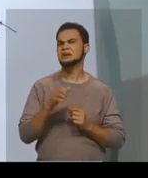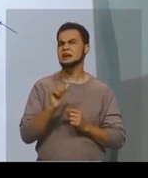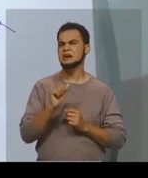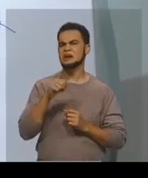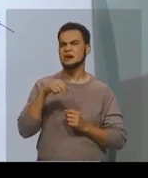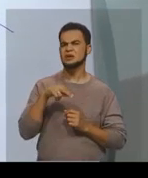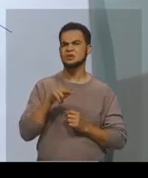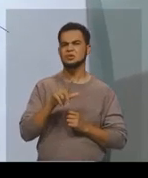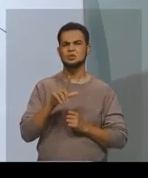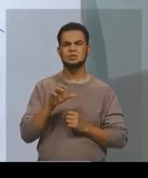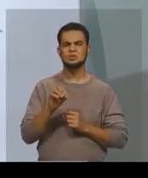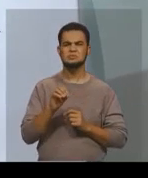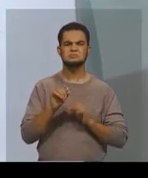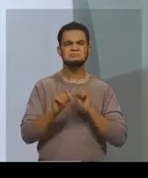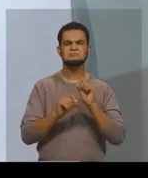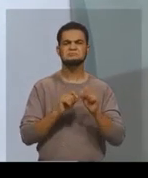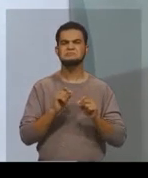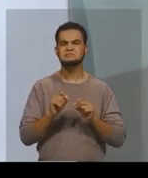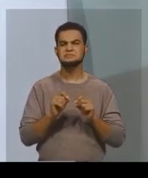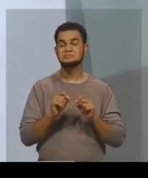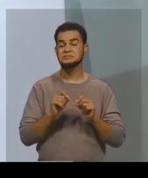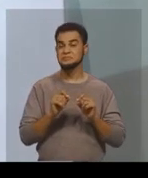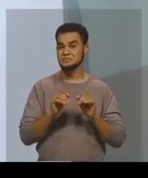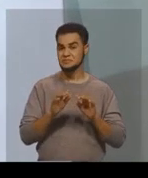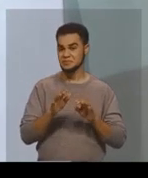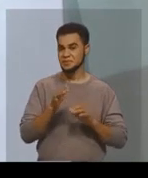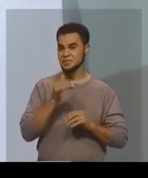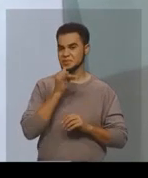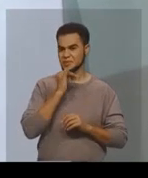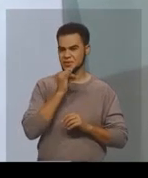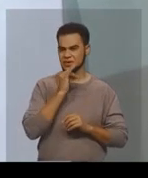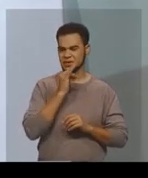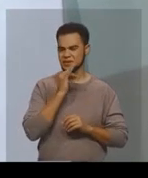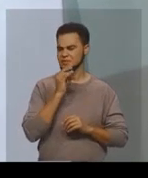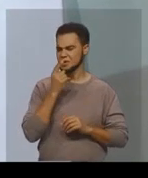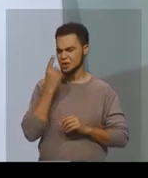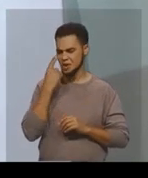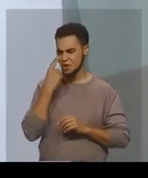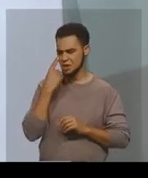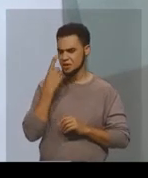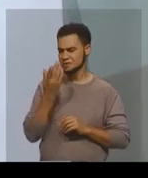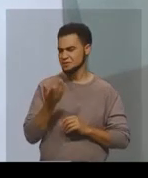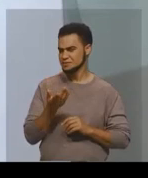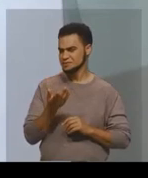É exatamente, por exemplo, você fala assim, ó, o ângulo